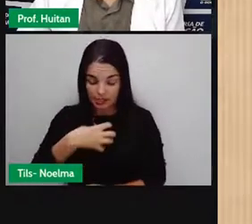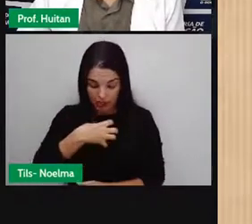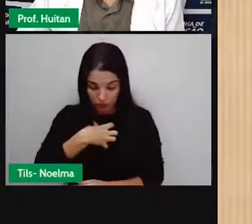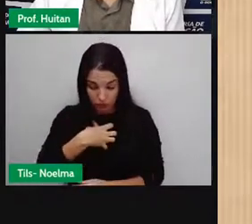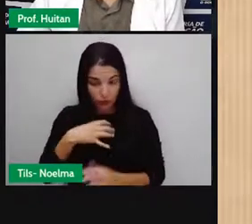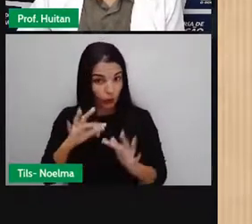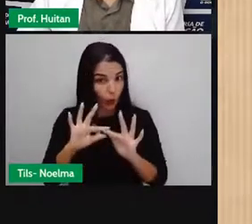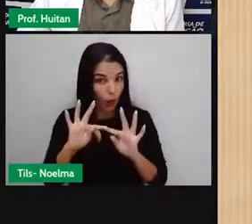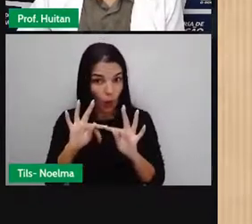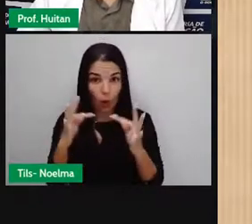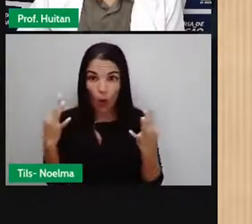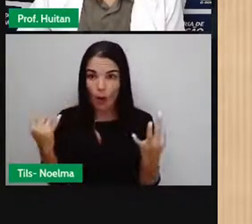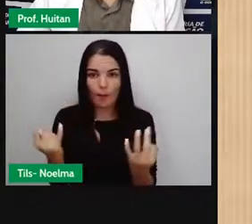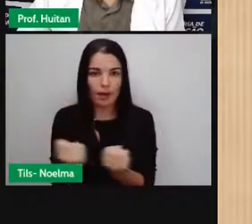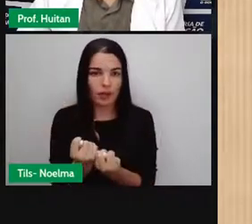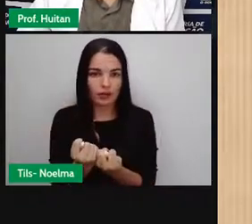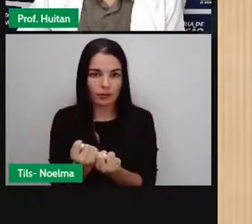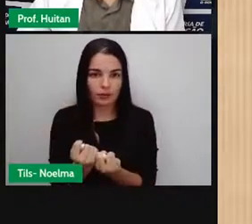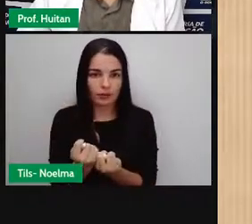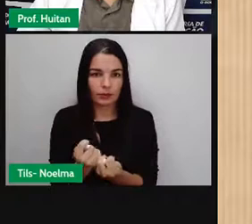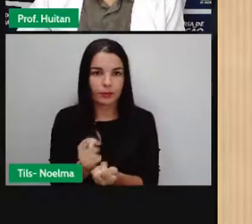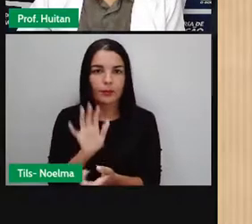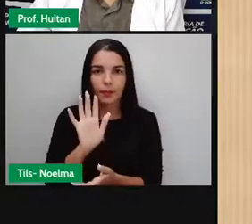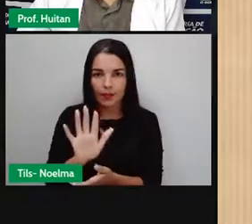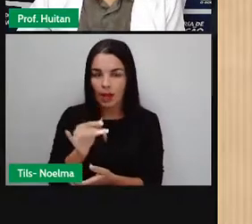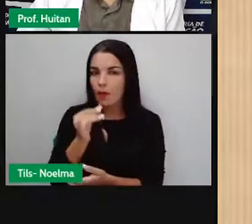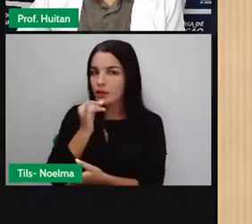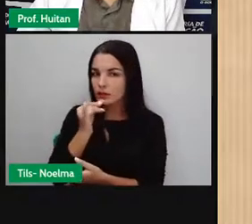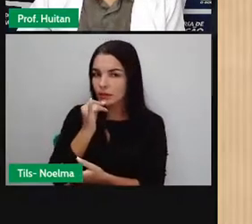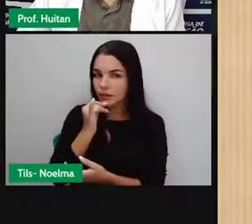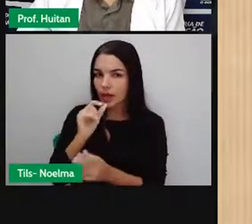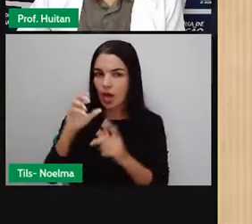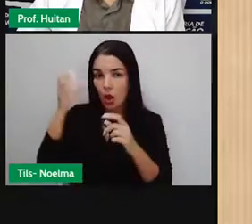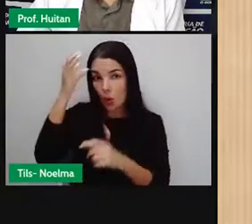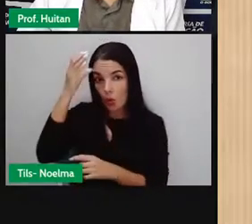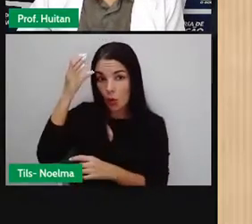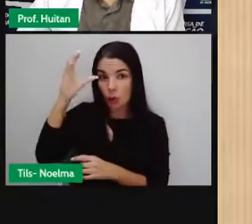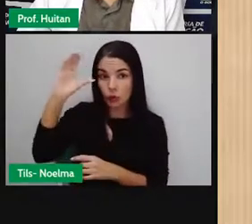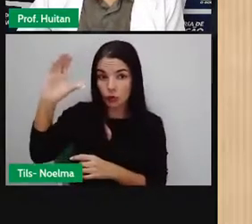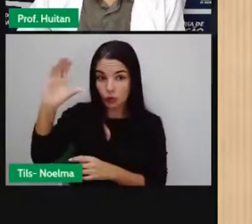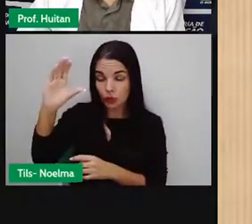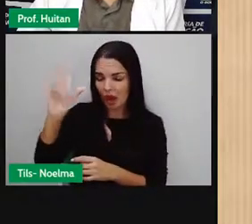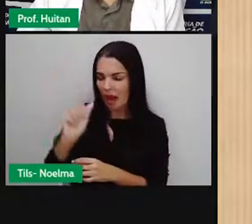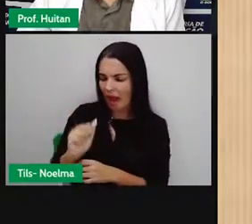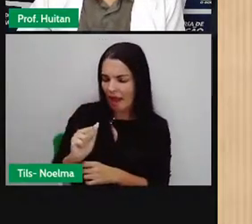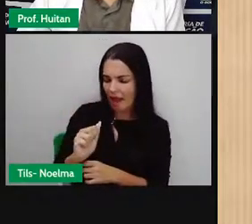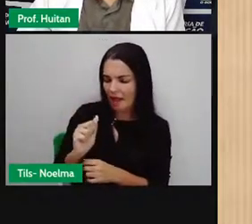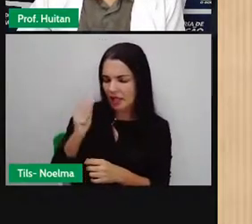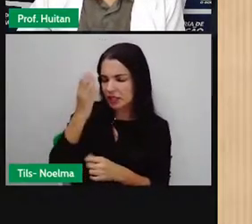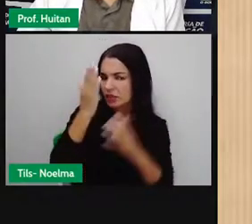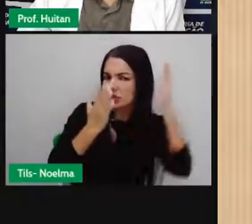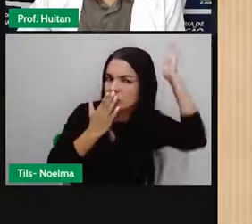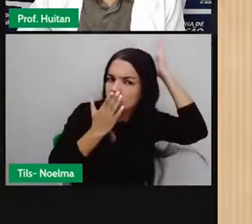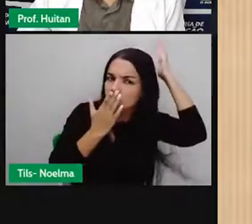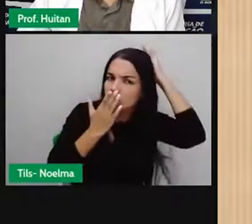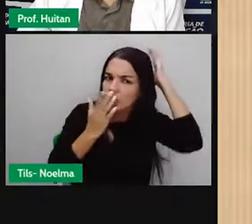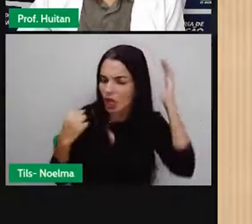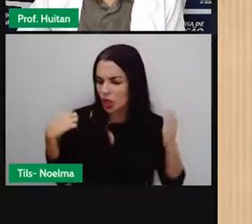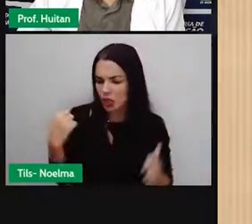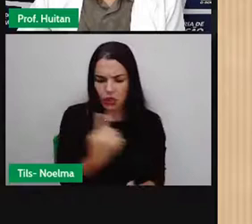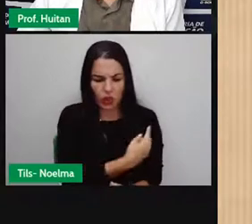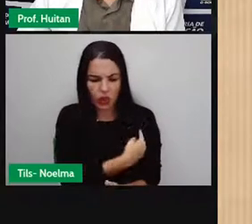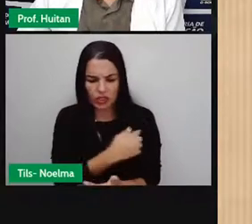sentido completo. Primeiro exemplo: cultura A com indígenas,